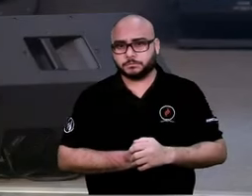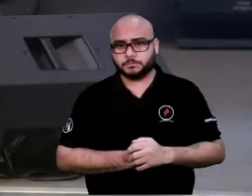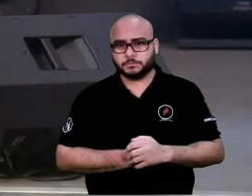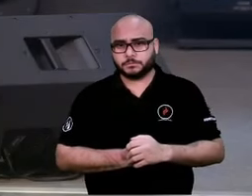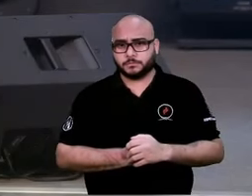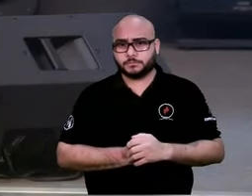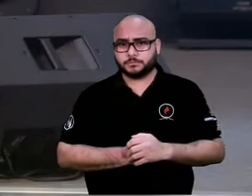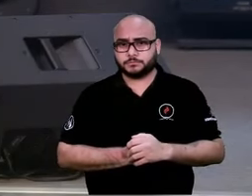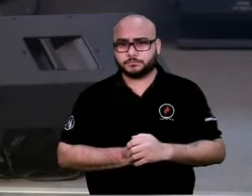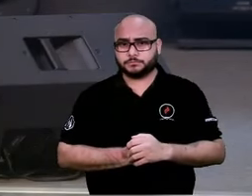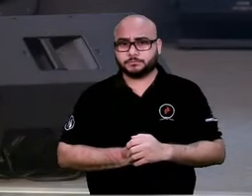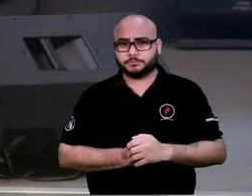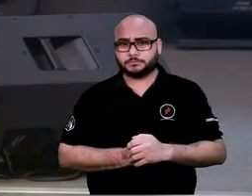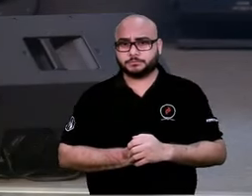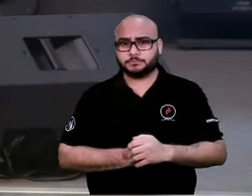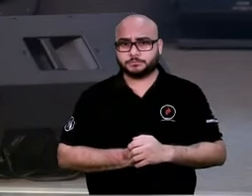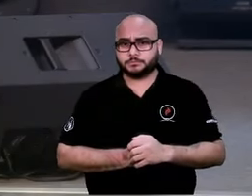Verso 6, perdão.